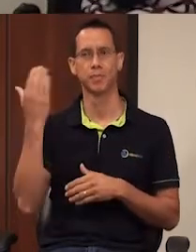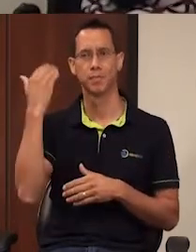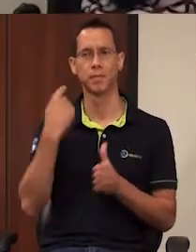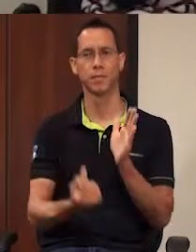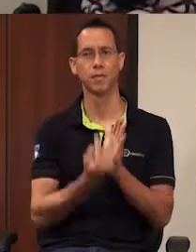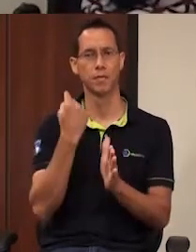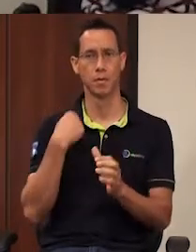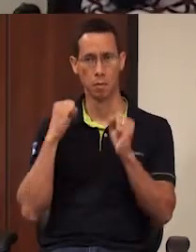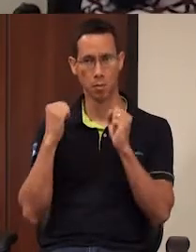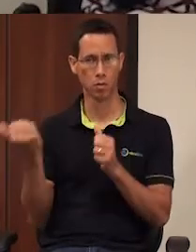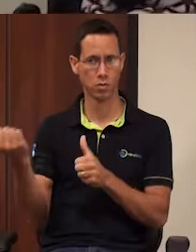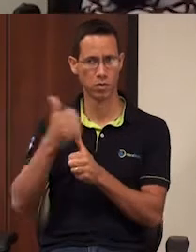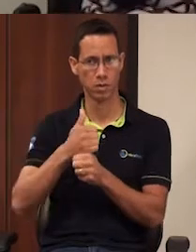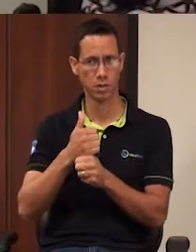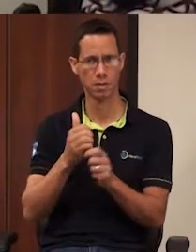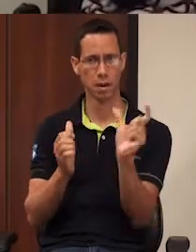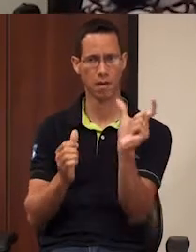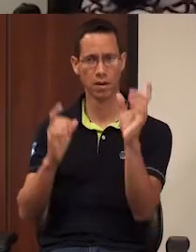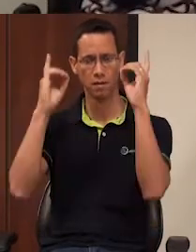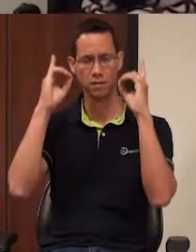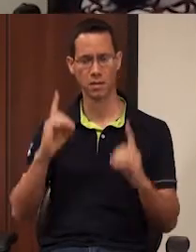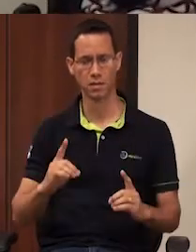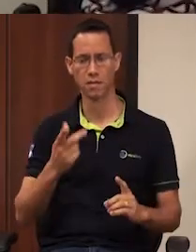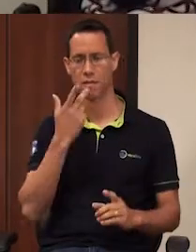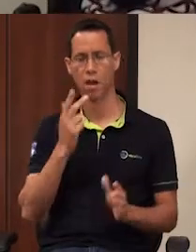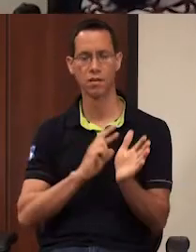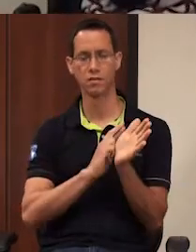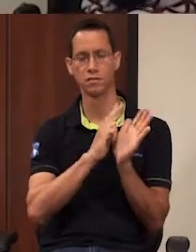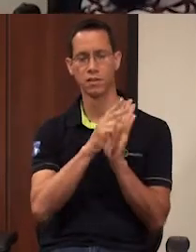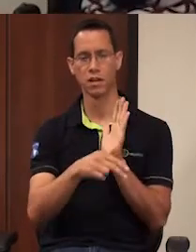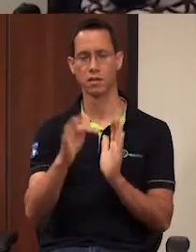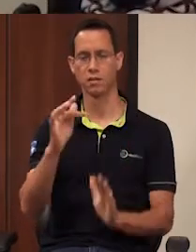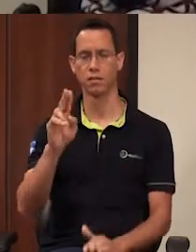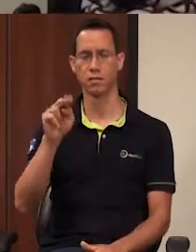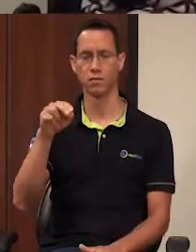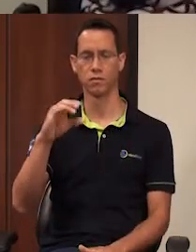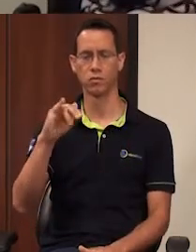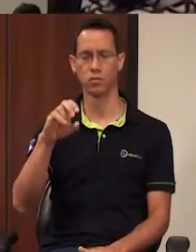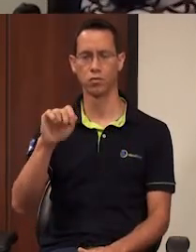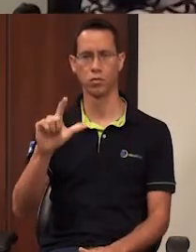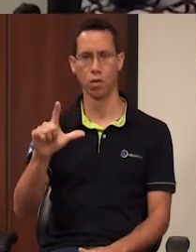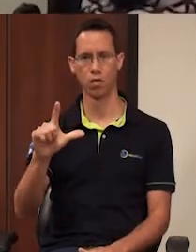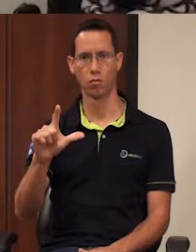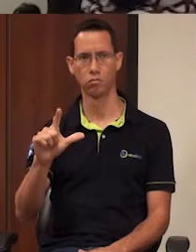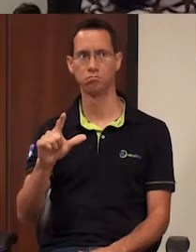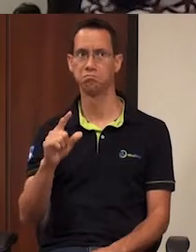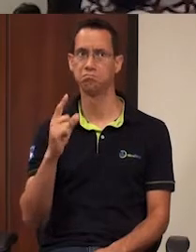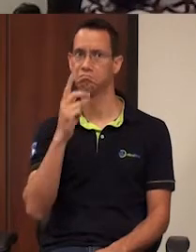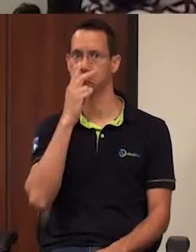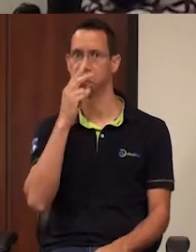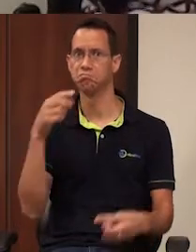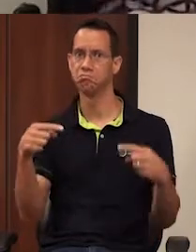poderia substituir essa palavra deficiência por diversidade funcional. Acho perfeito. Acho que é esse respeito